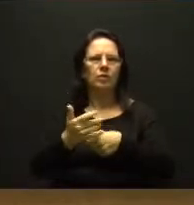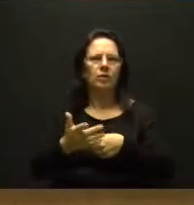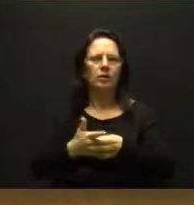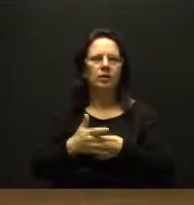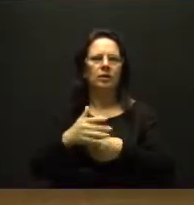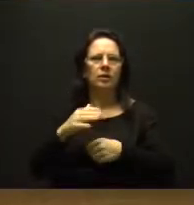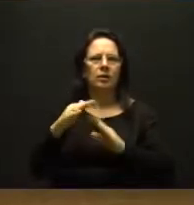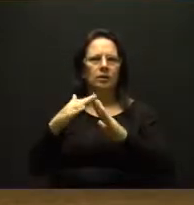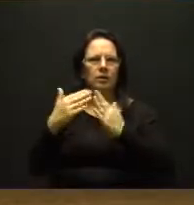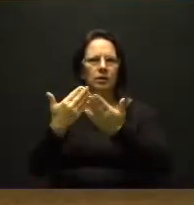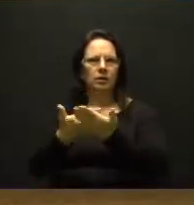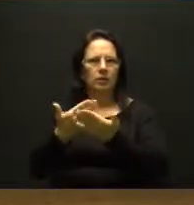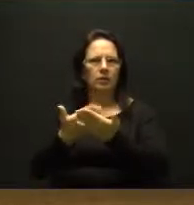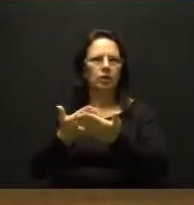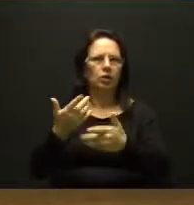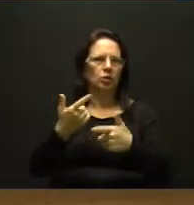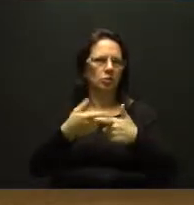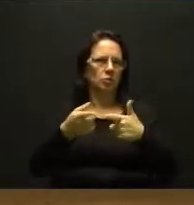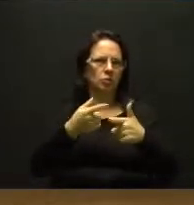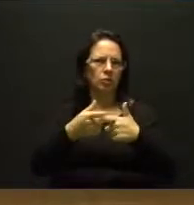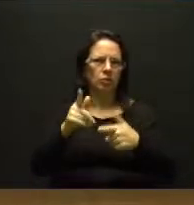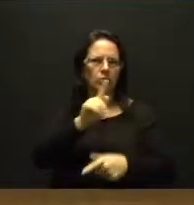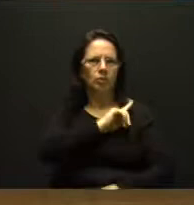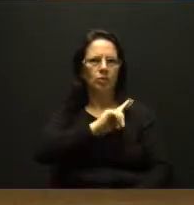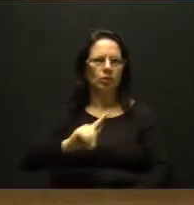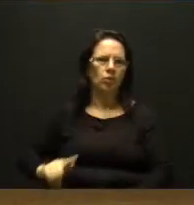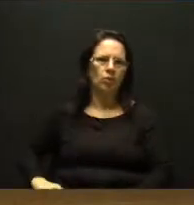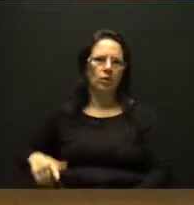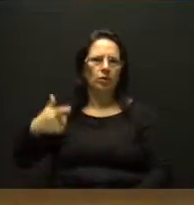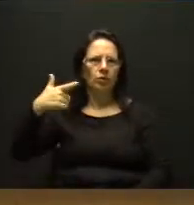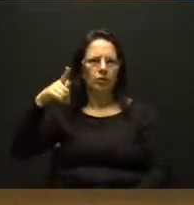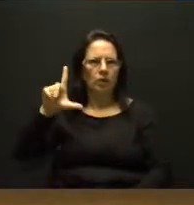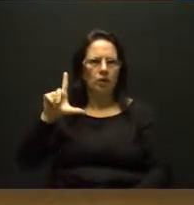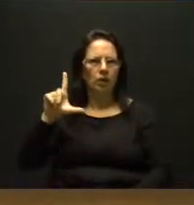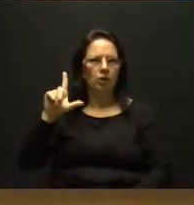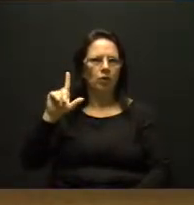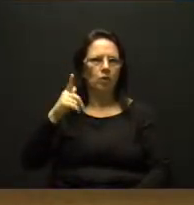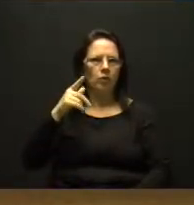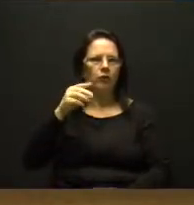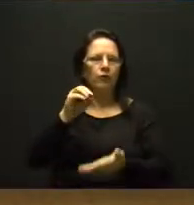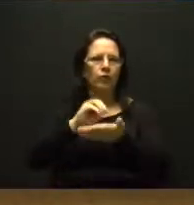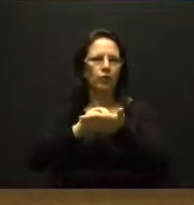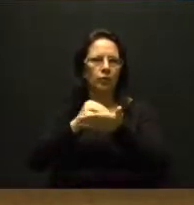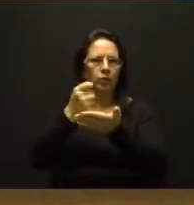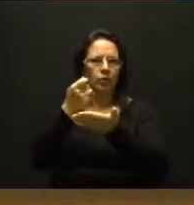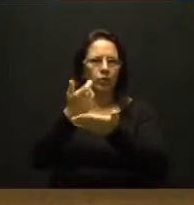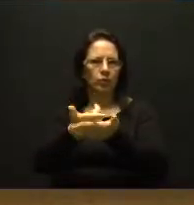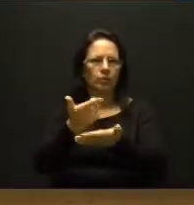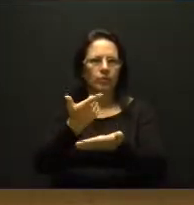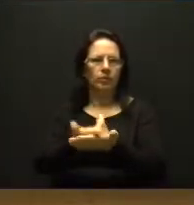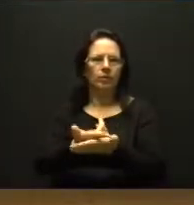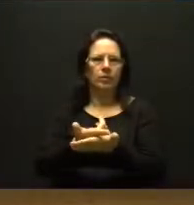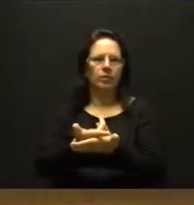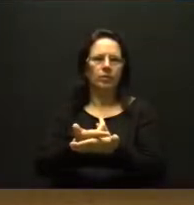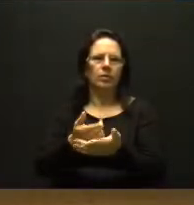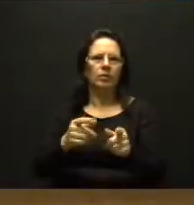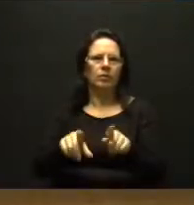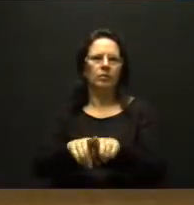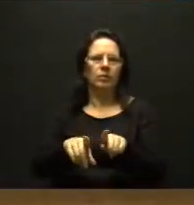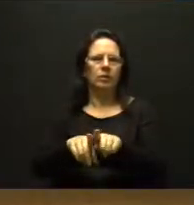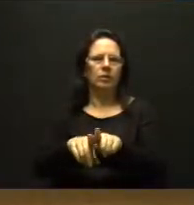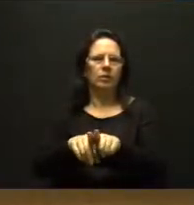até de o governo anterior não tem honrado os pagamentos com os repasses em dia